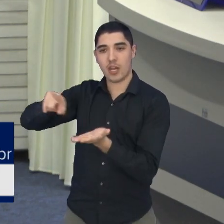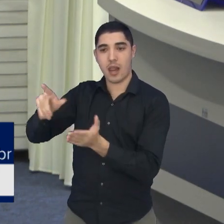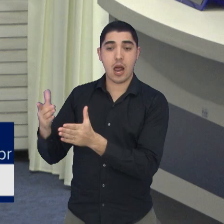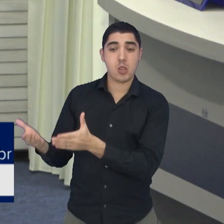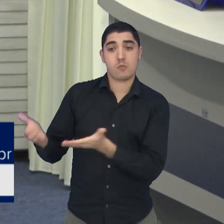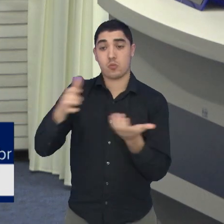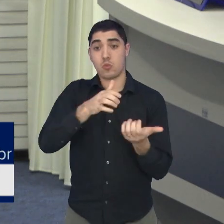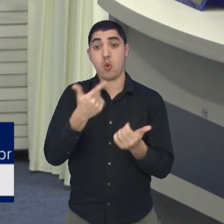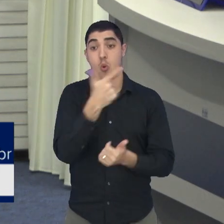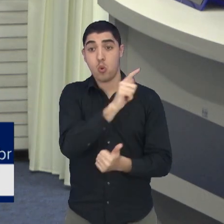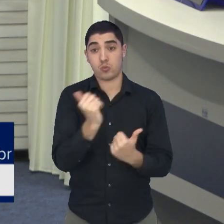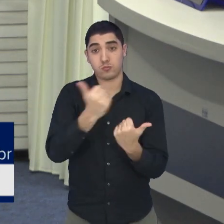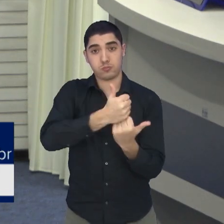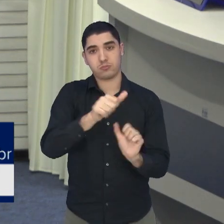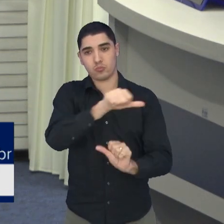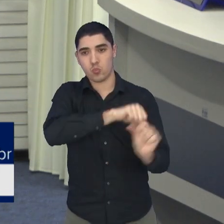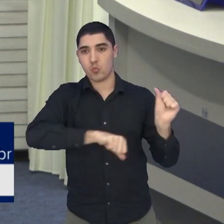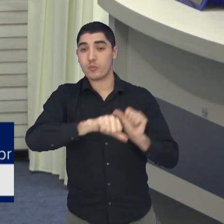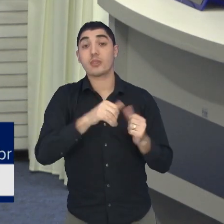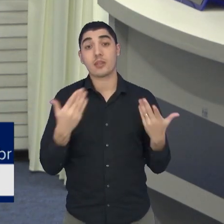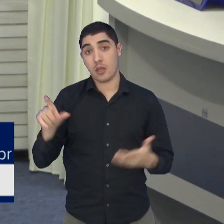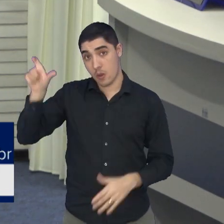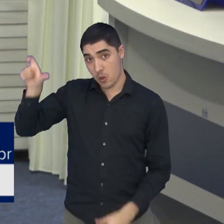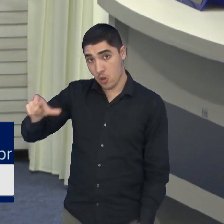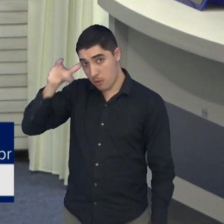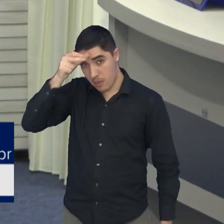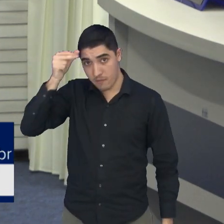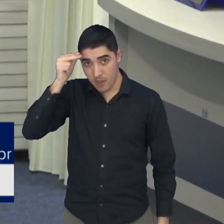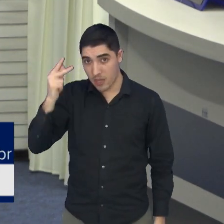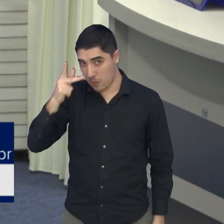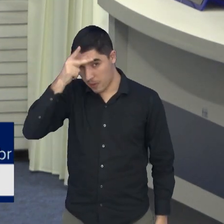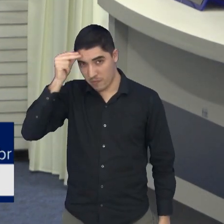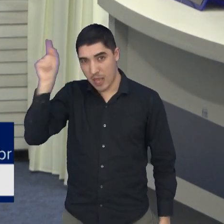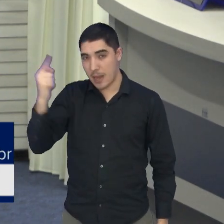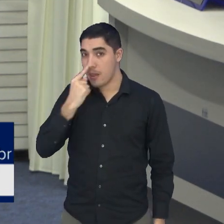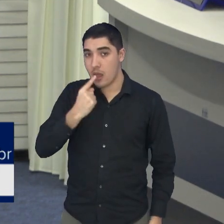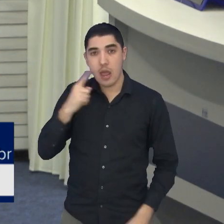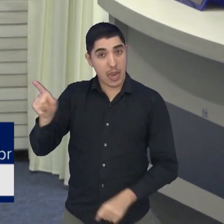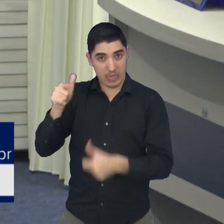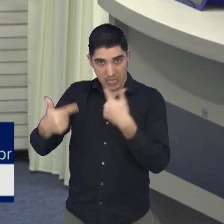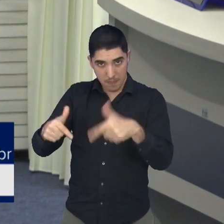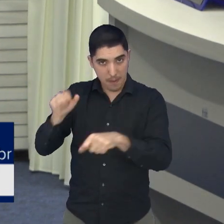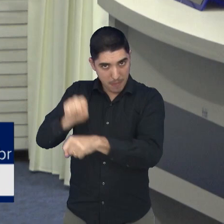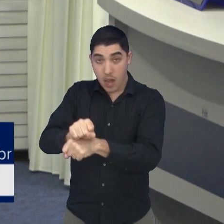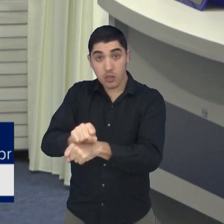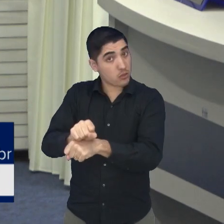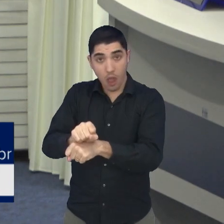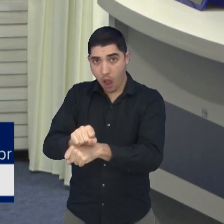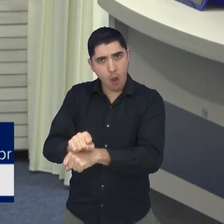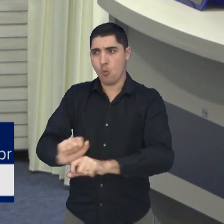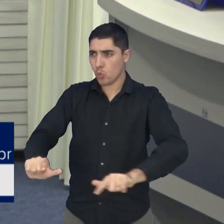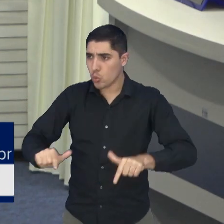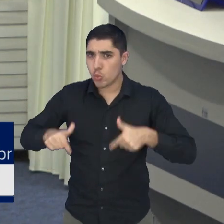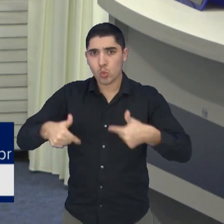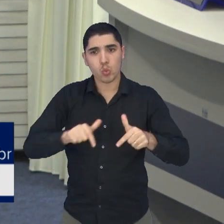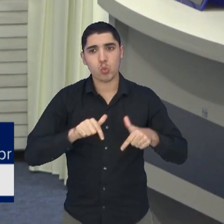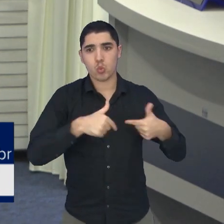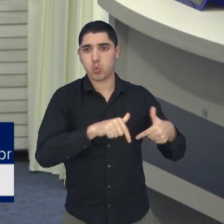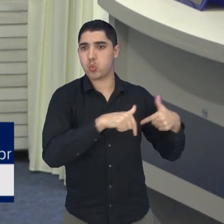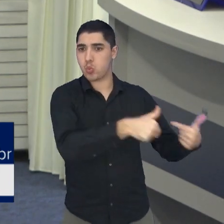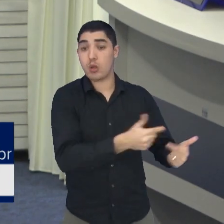que mostram. Então, o prefeito não para de trabalhar, o Anderson Faria não para de trabalhar. Agora, para finalizar, vereador